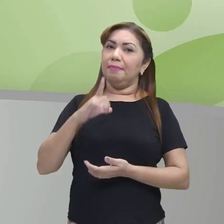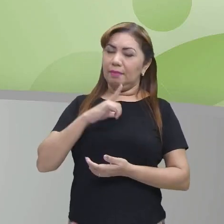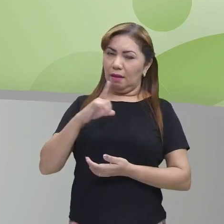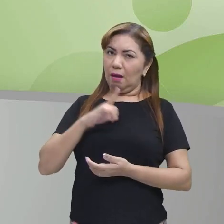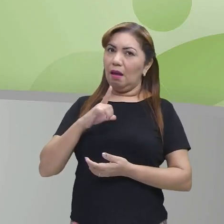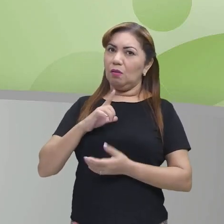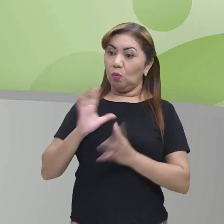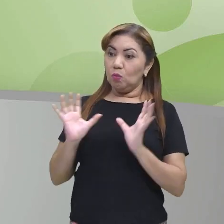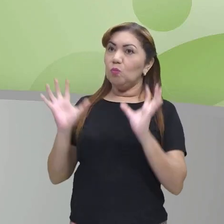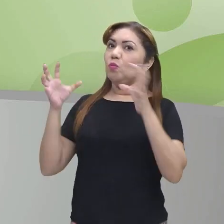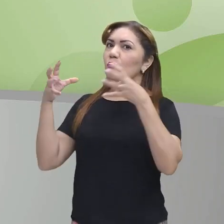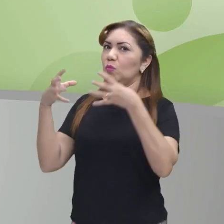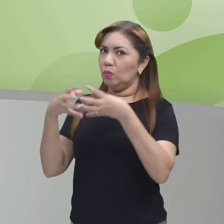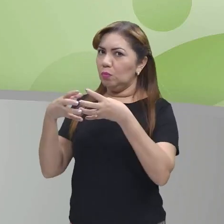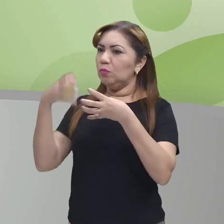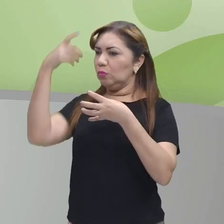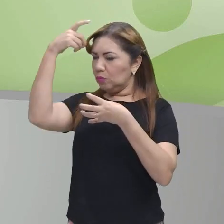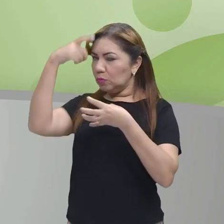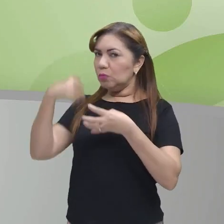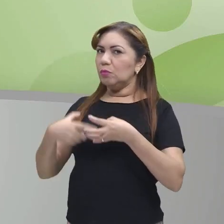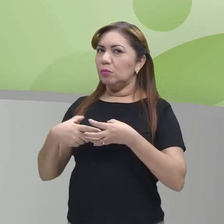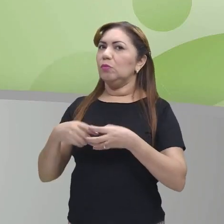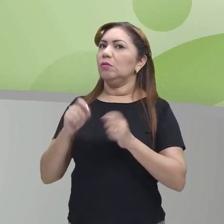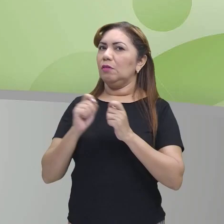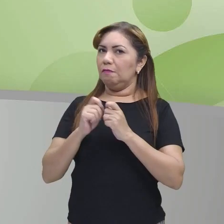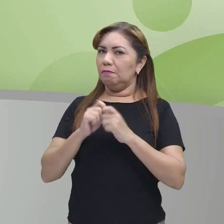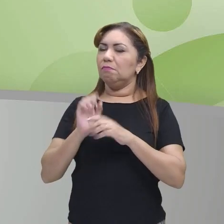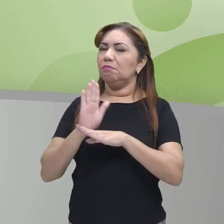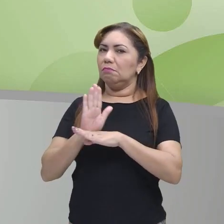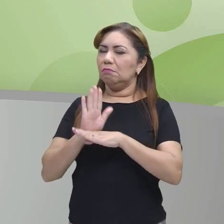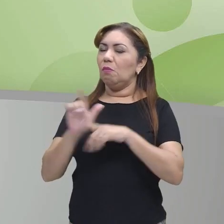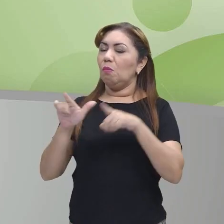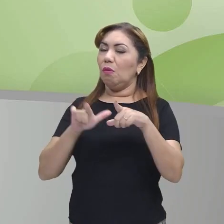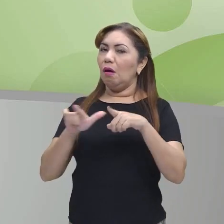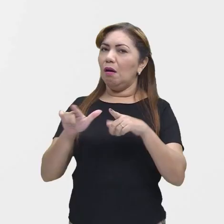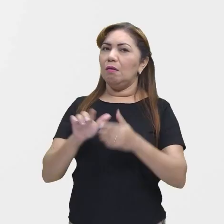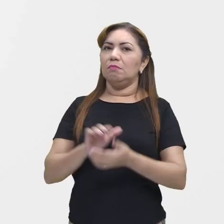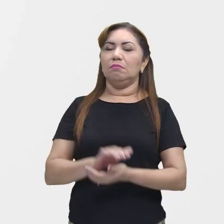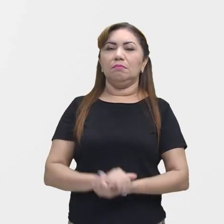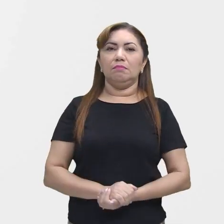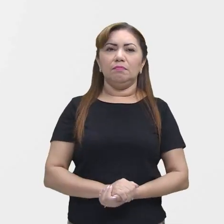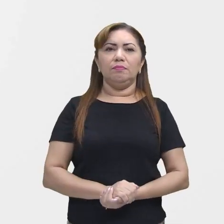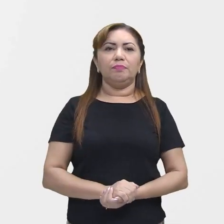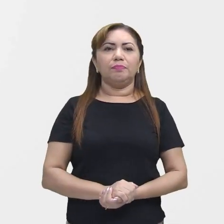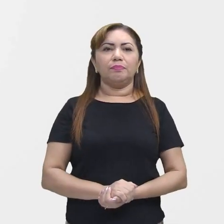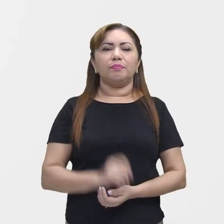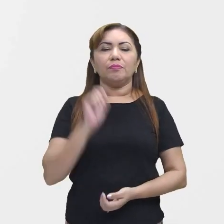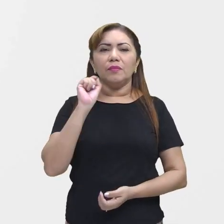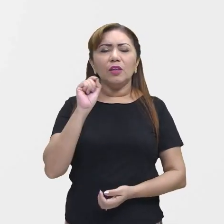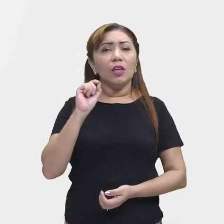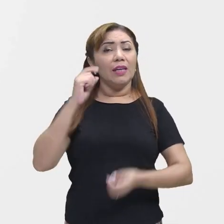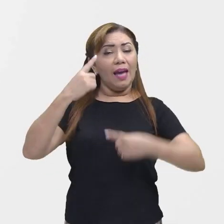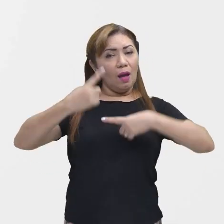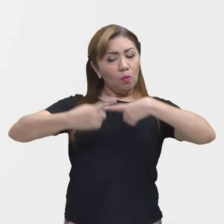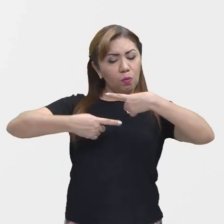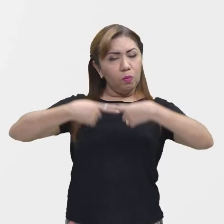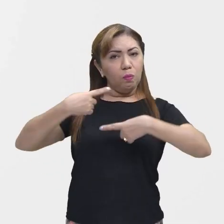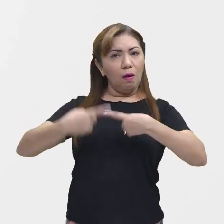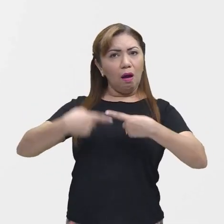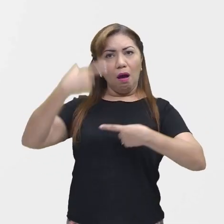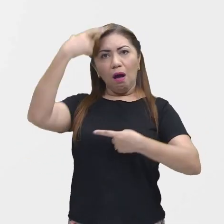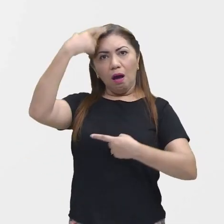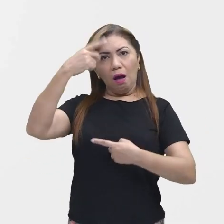reprodução, que nós vamos ver. Muito bem. Então, o que é a reprodução humana? A